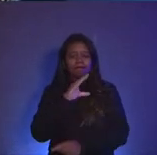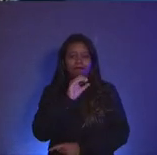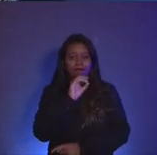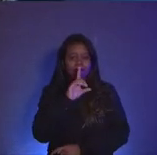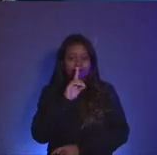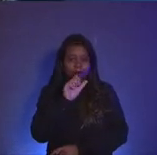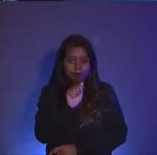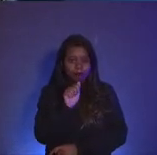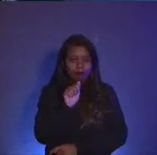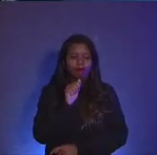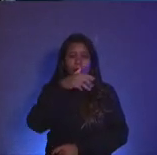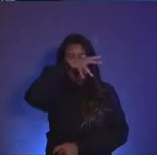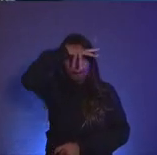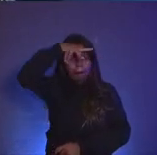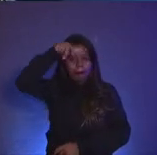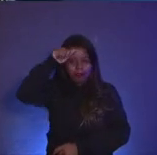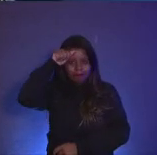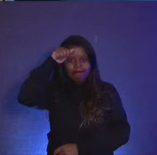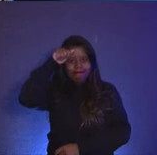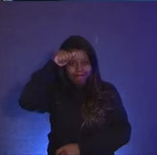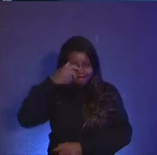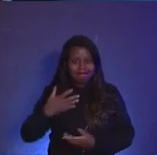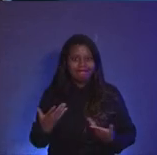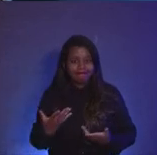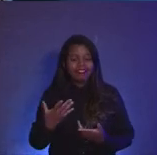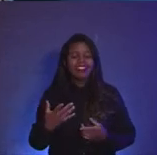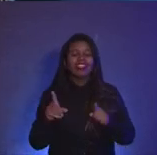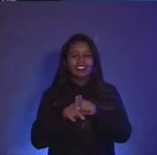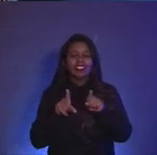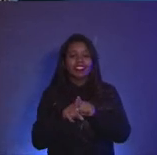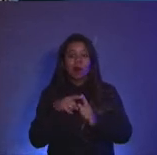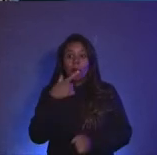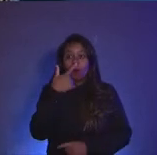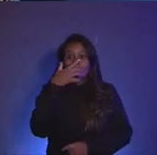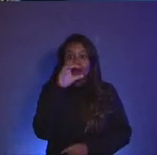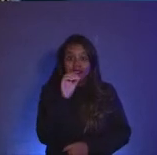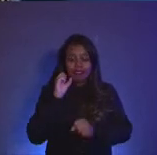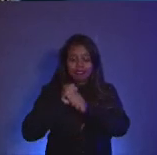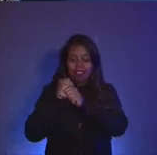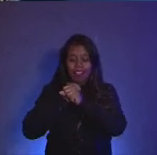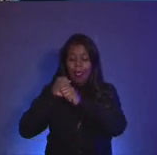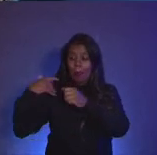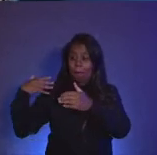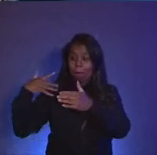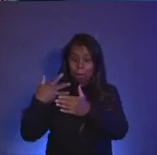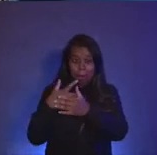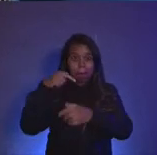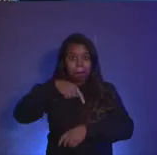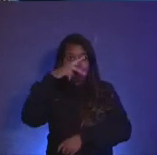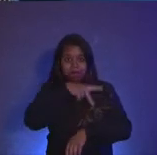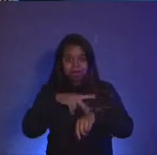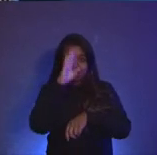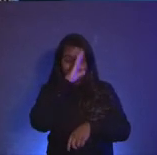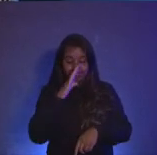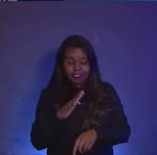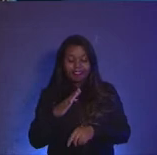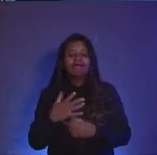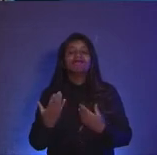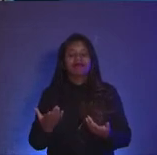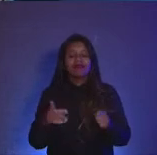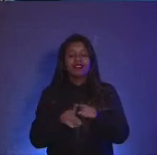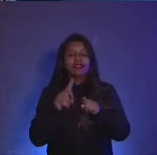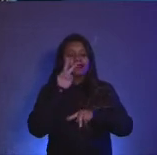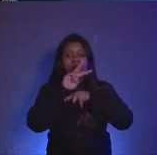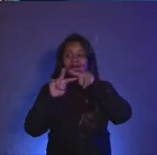Amazônia e que no ano que vem a Openology completa 10 anos no Brasil. Então, eu espero vê-los de novo aqui no CODA, ver também todos